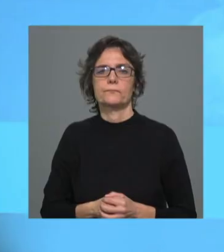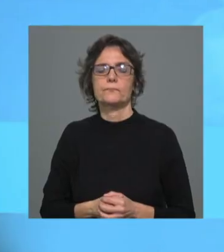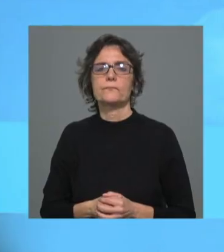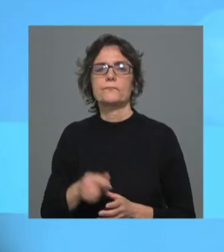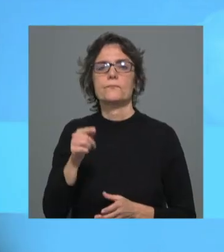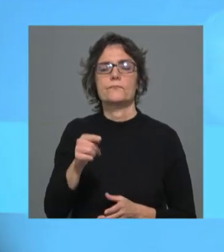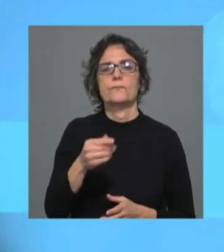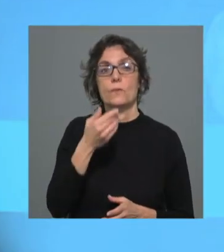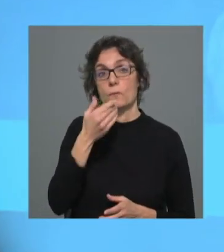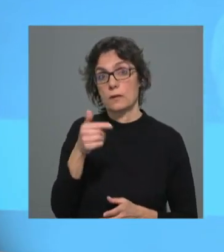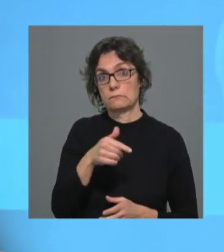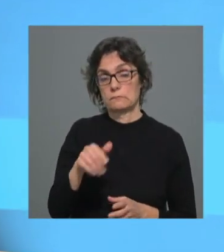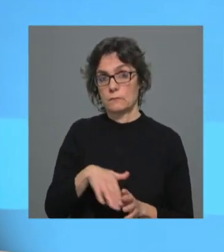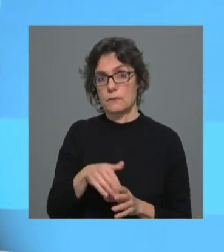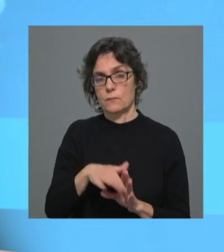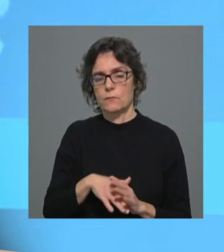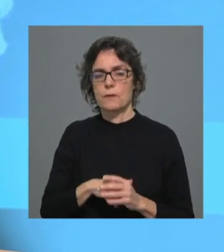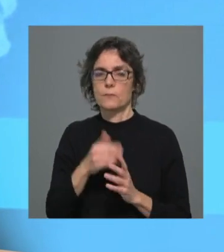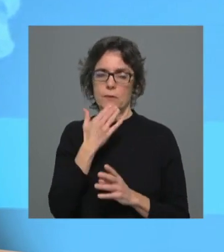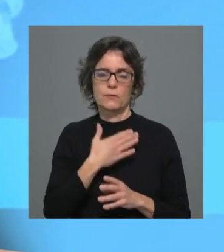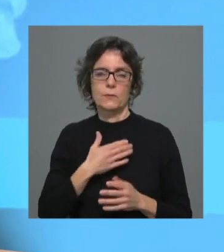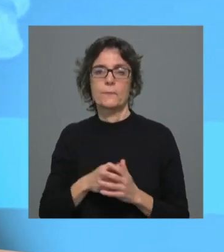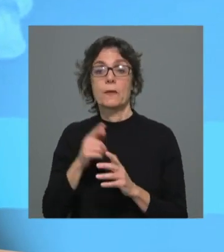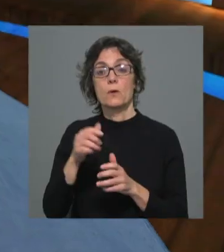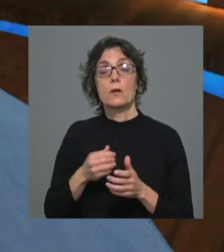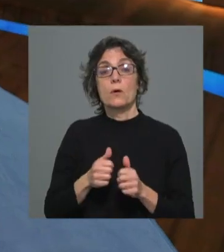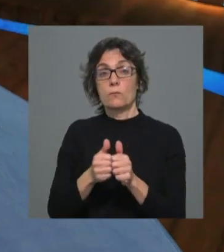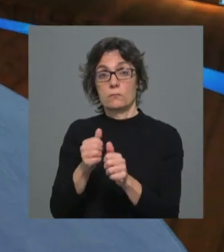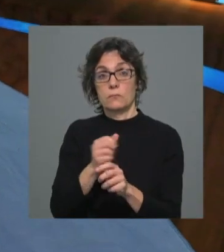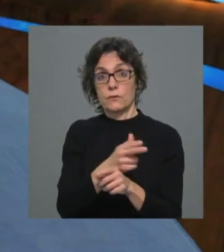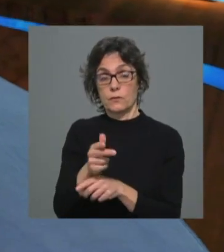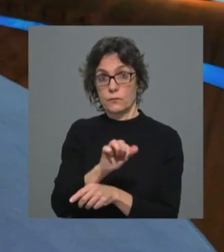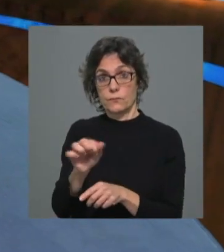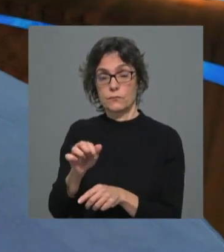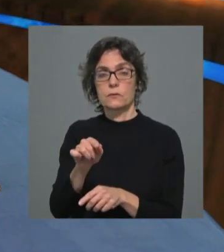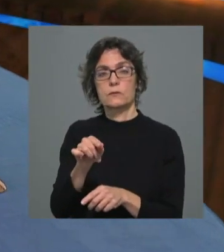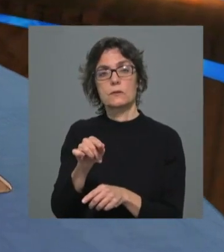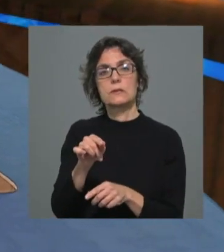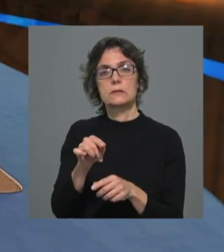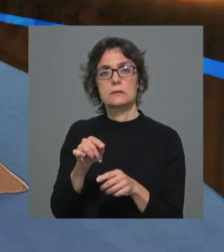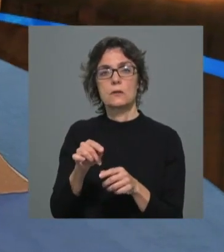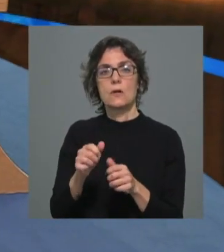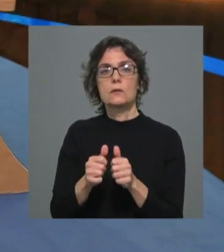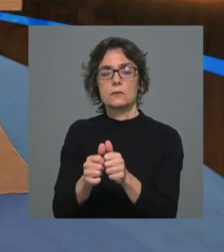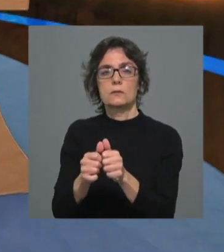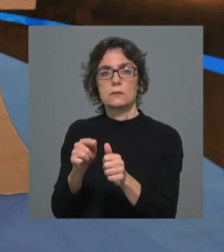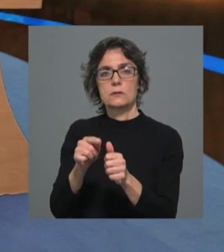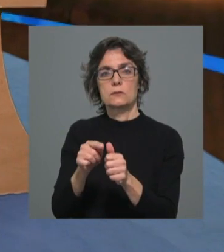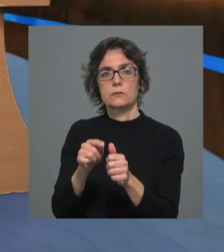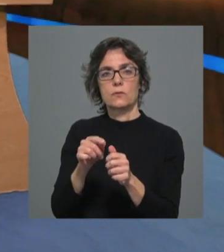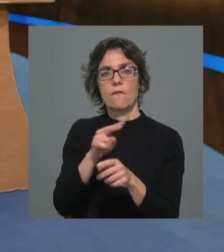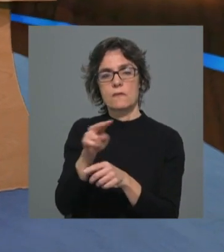nós. Este acompanhamento foi feito a cada passo que esta visita se